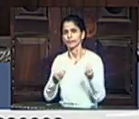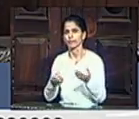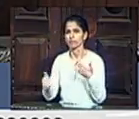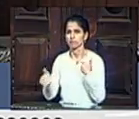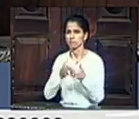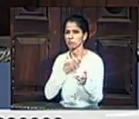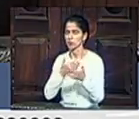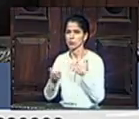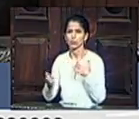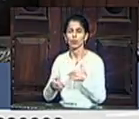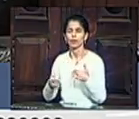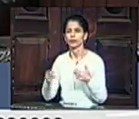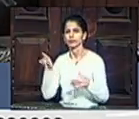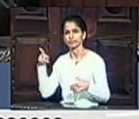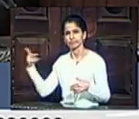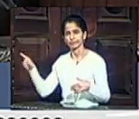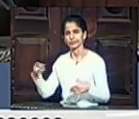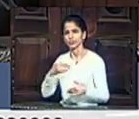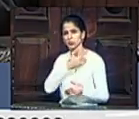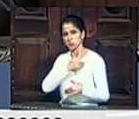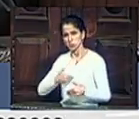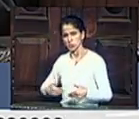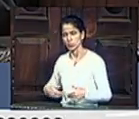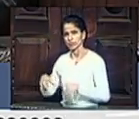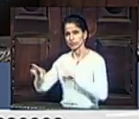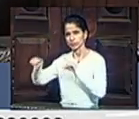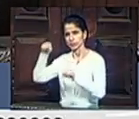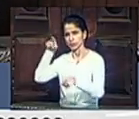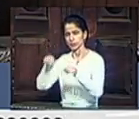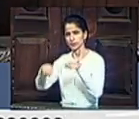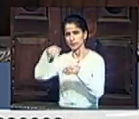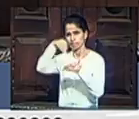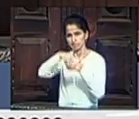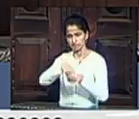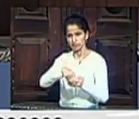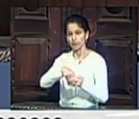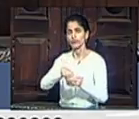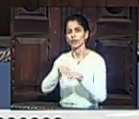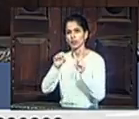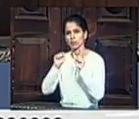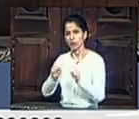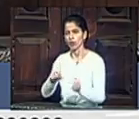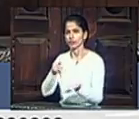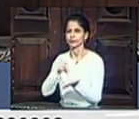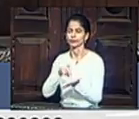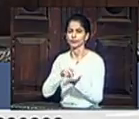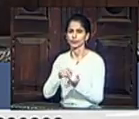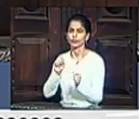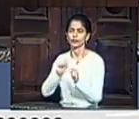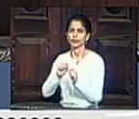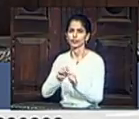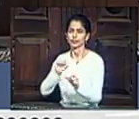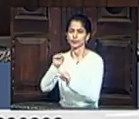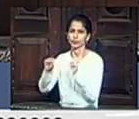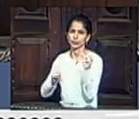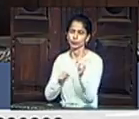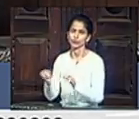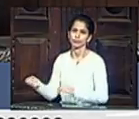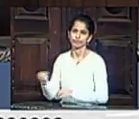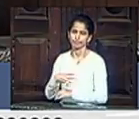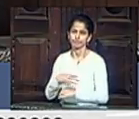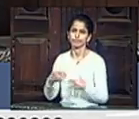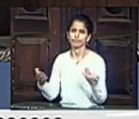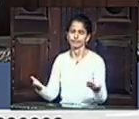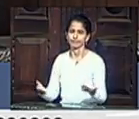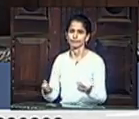futuro governador, legitimado pelas urnas, possa efetivamente fazer as mudanças estruturais